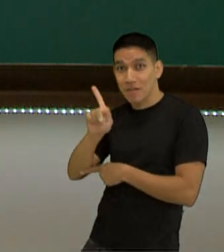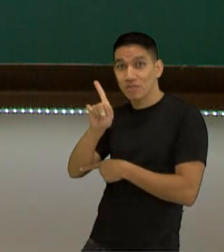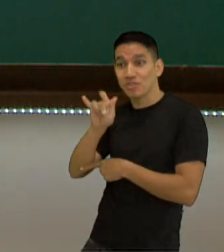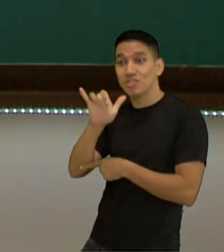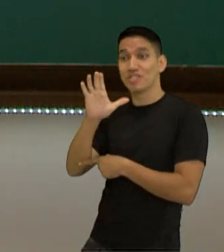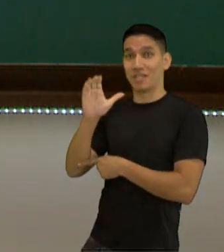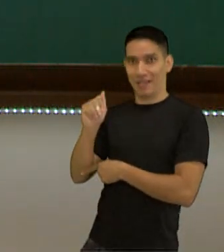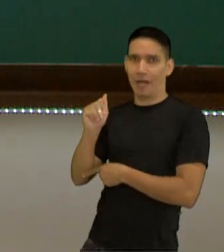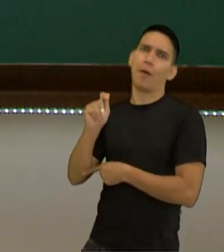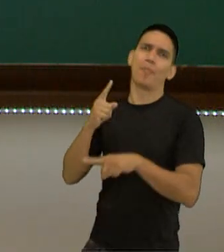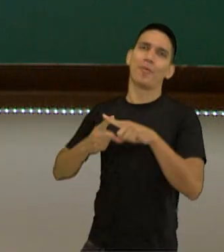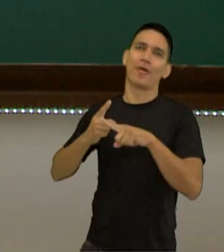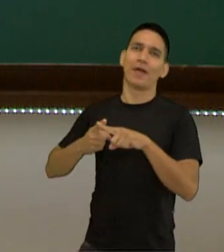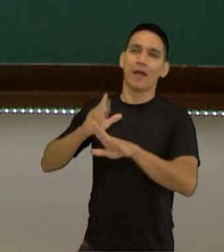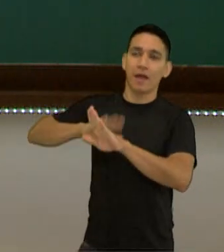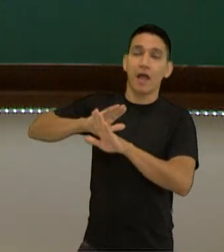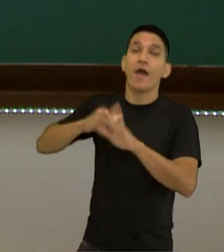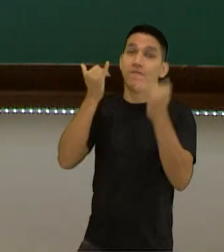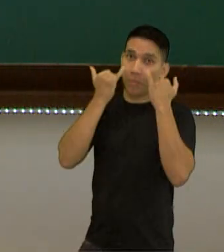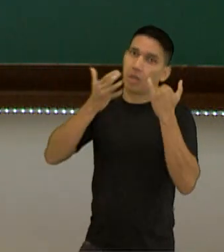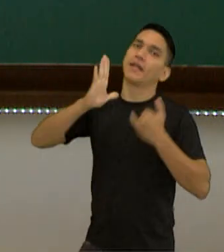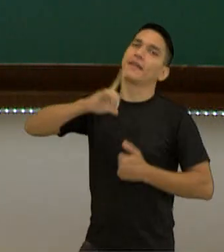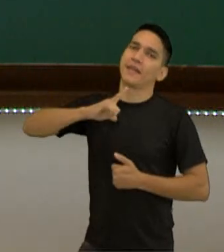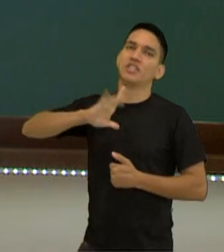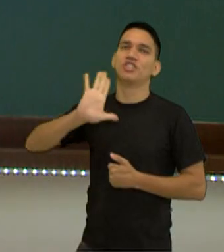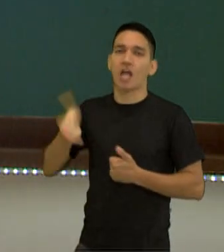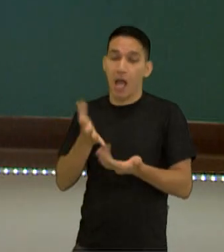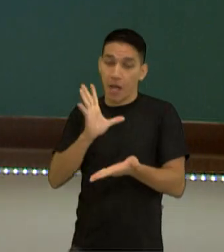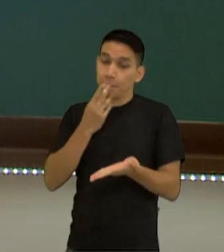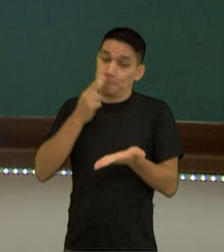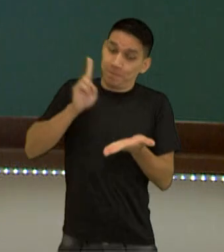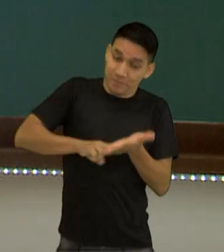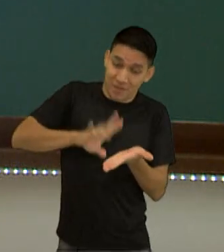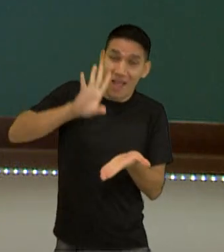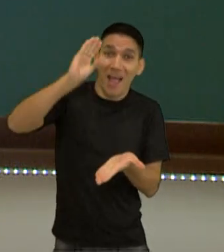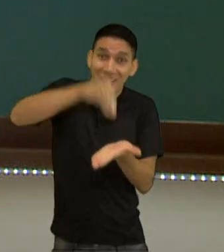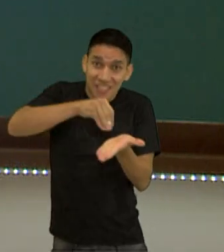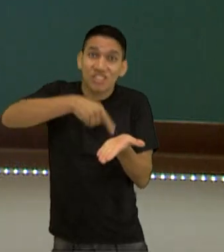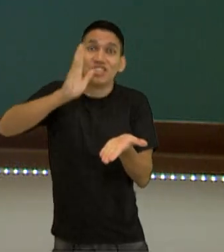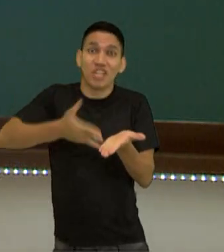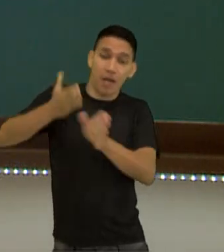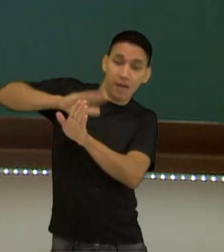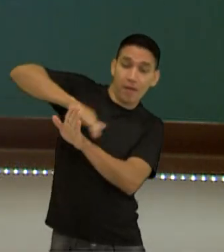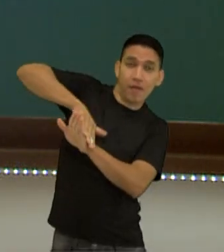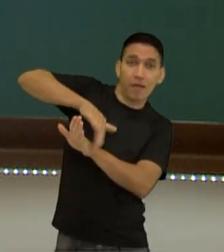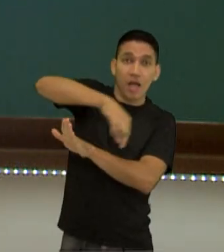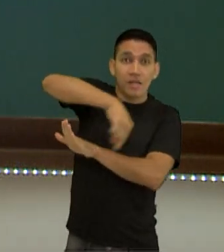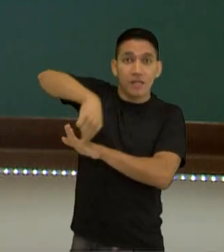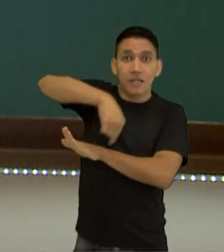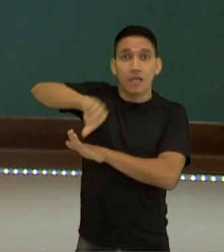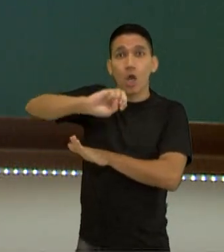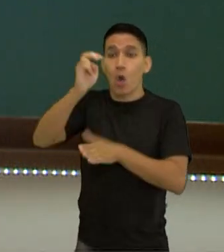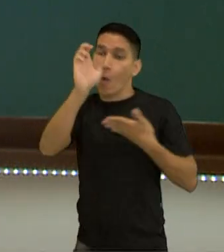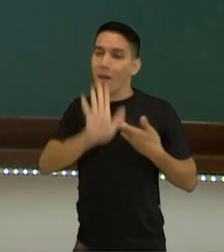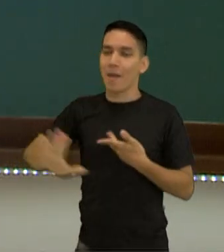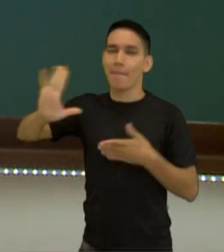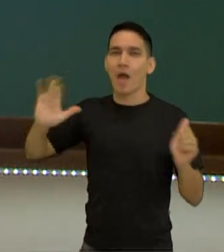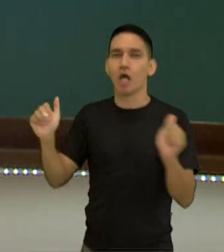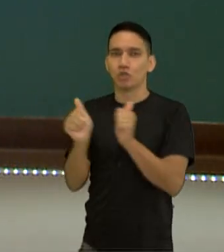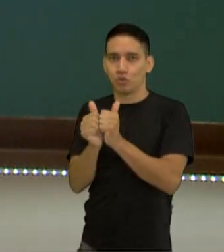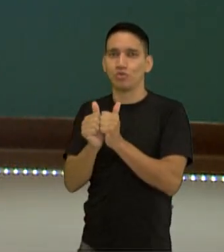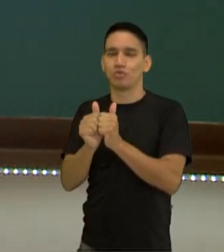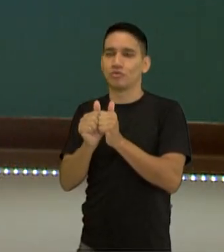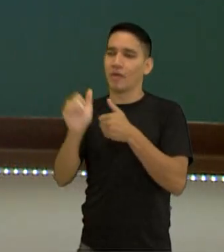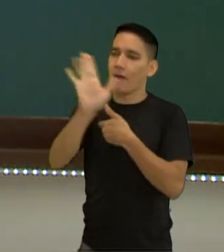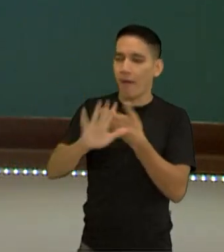informação, como eu disse para vocês, um cartão postal, ele simplesmente, a informação vai na contracapa, ou vai na imagem, tem a imagem na